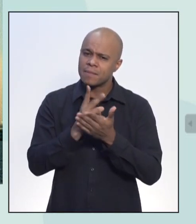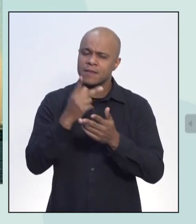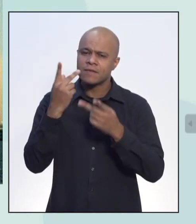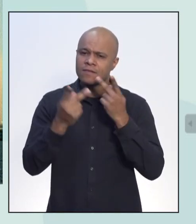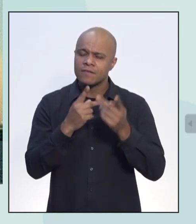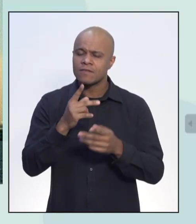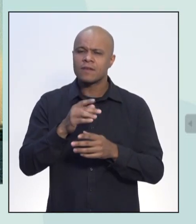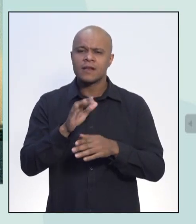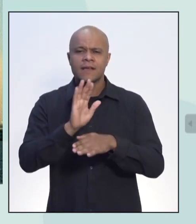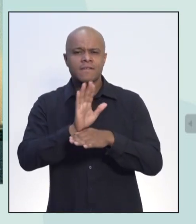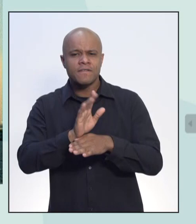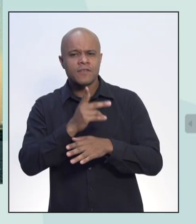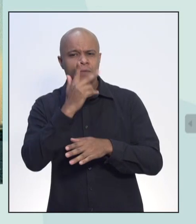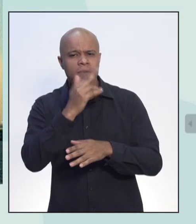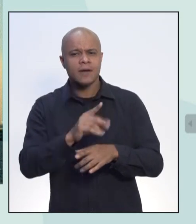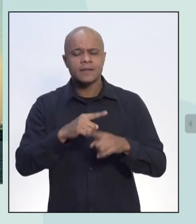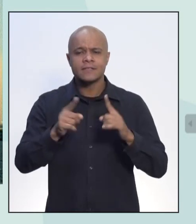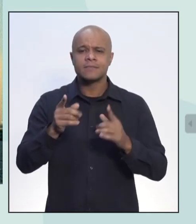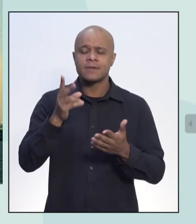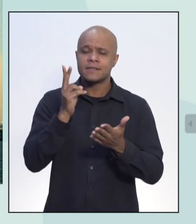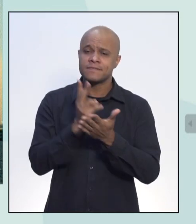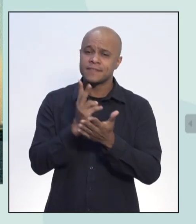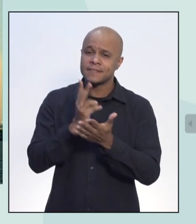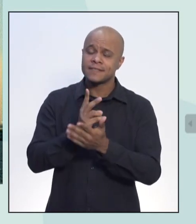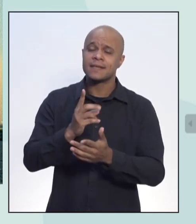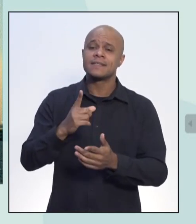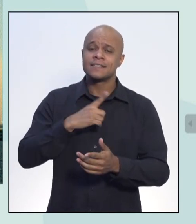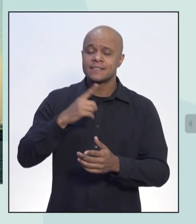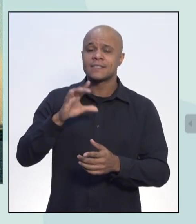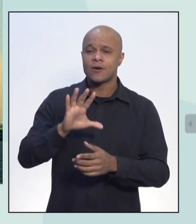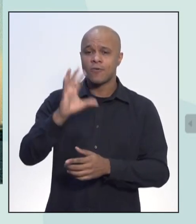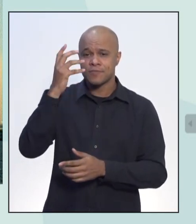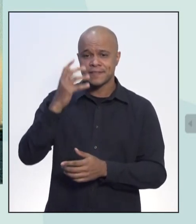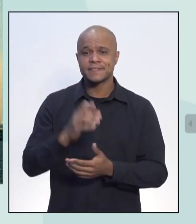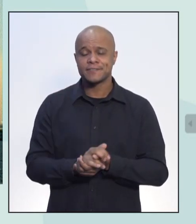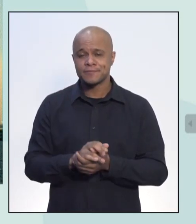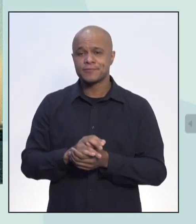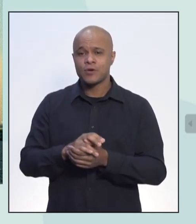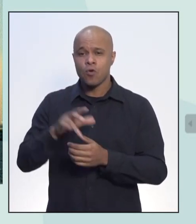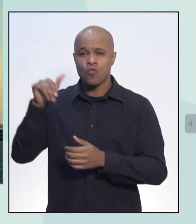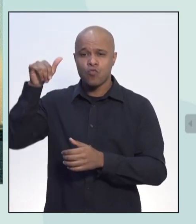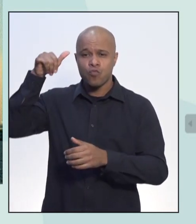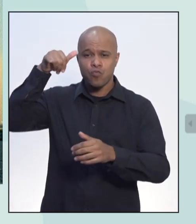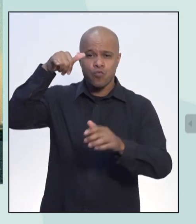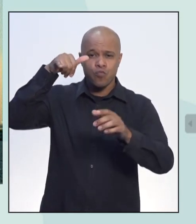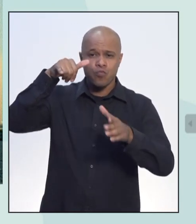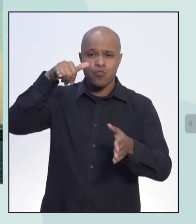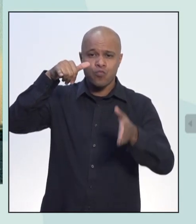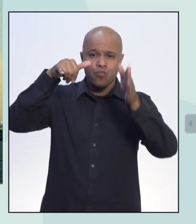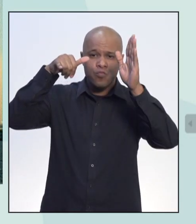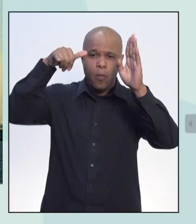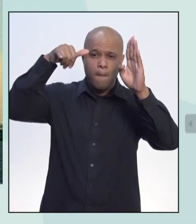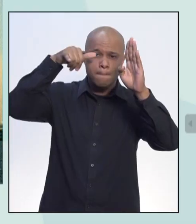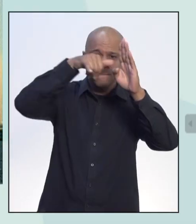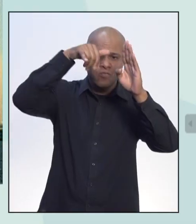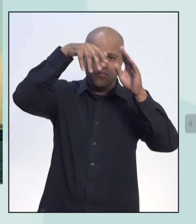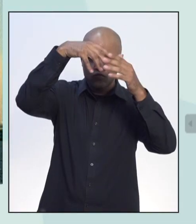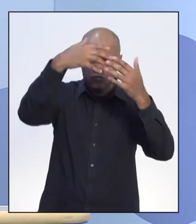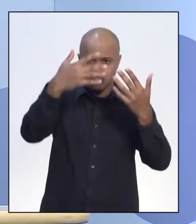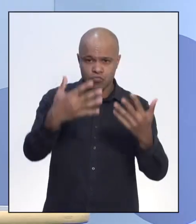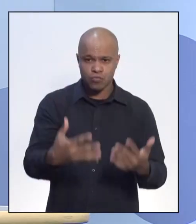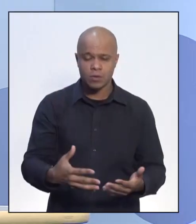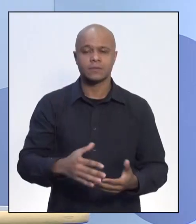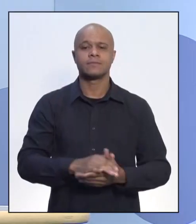na Queda. E era esse atentado aí das Torres Gêmeas, né, que ficou muito marcado nesse período. Né? Exatamente. Né, a gente